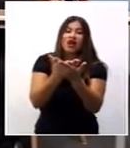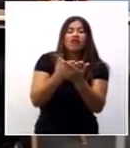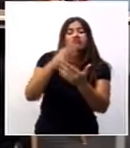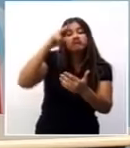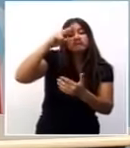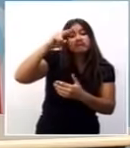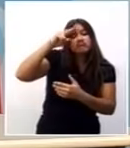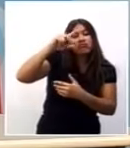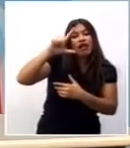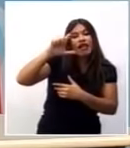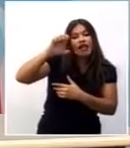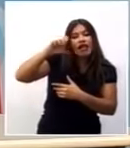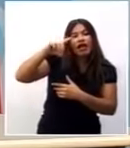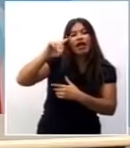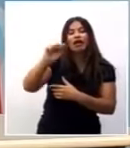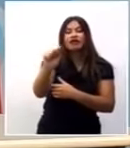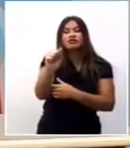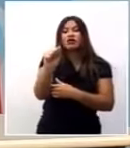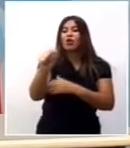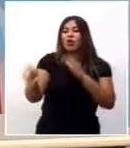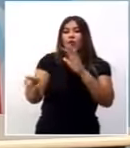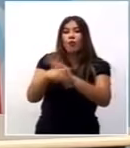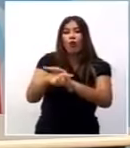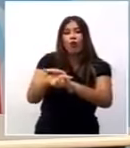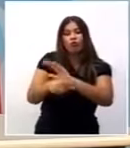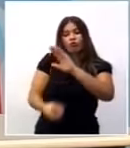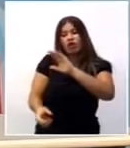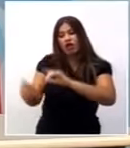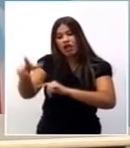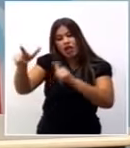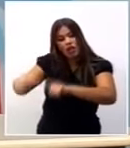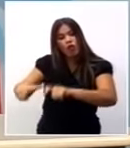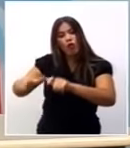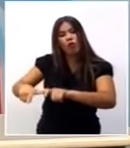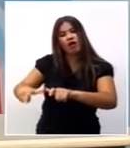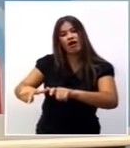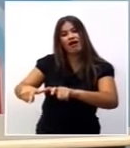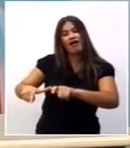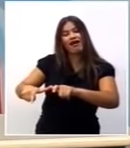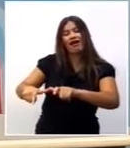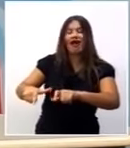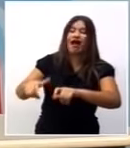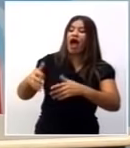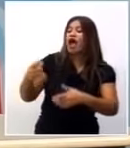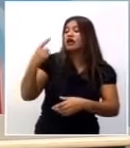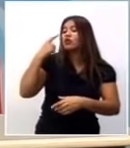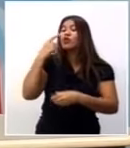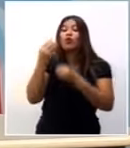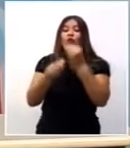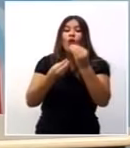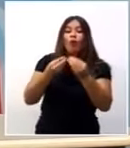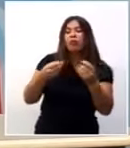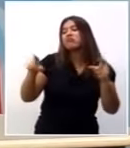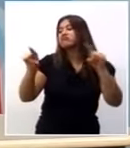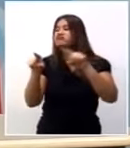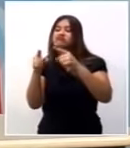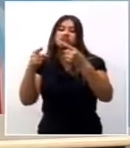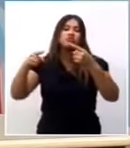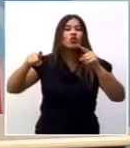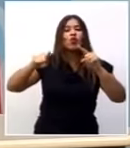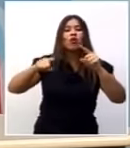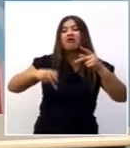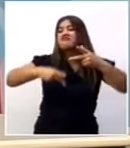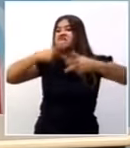histórias através de palavras, de verbetes, de músicas que eles cantam e contam essas lendas.